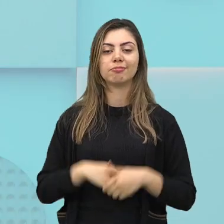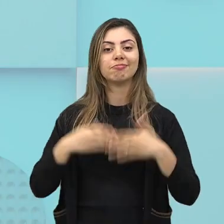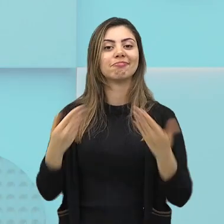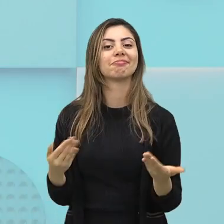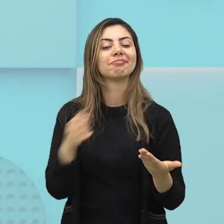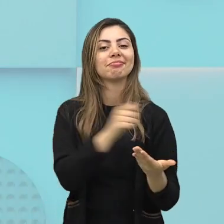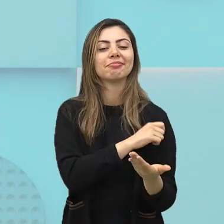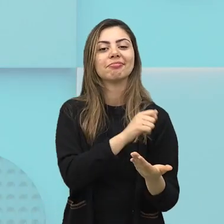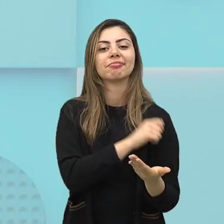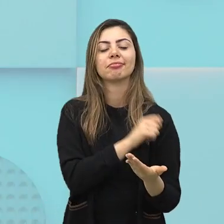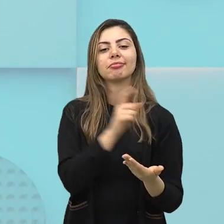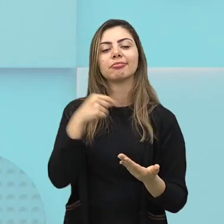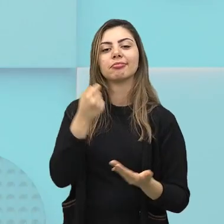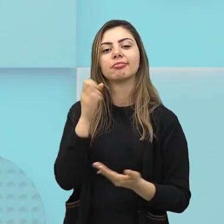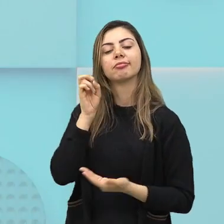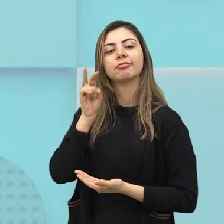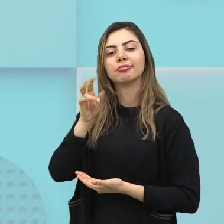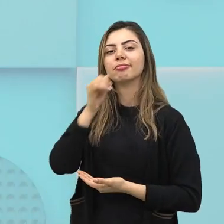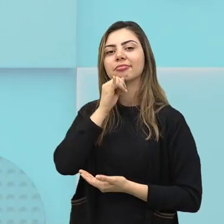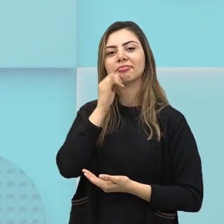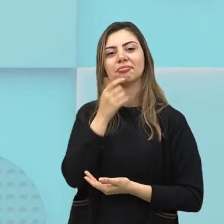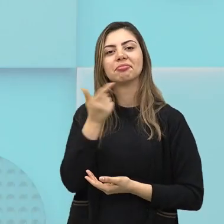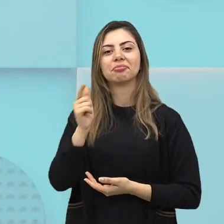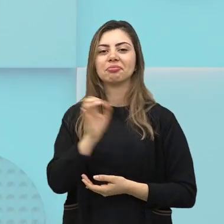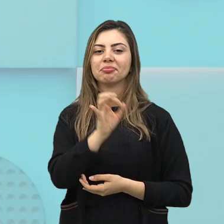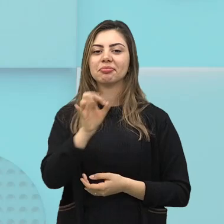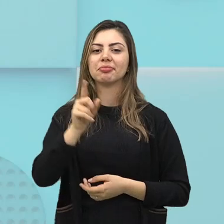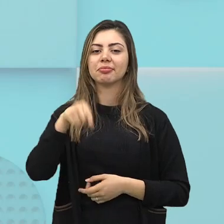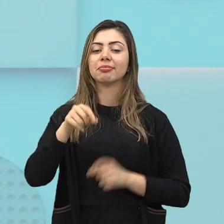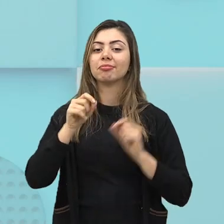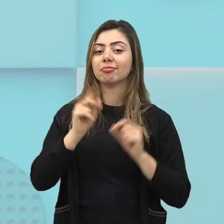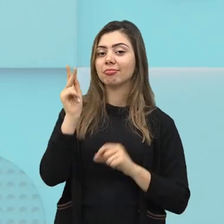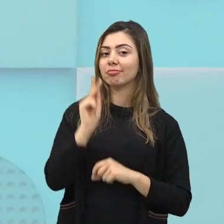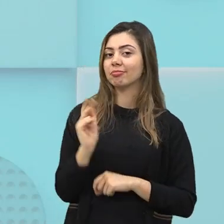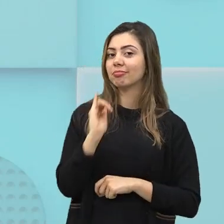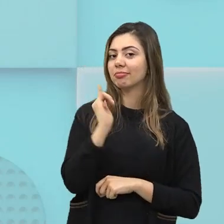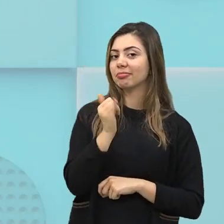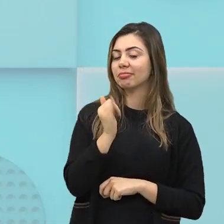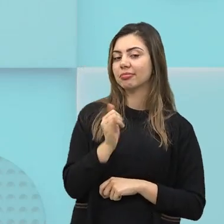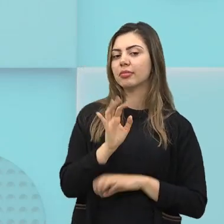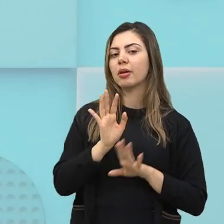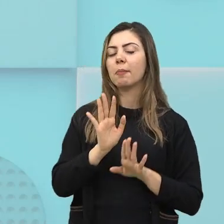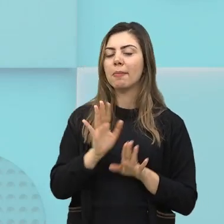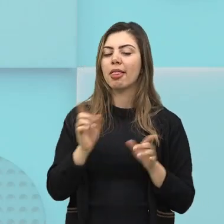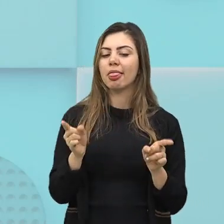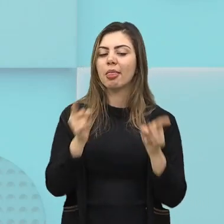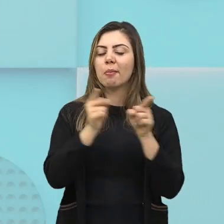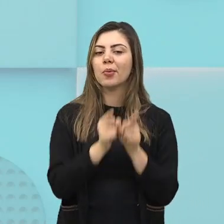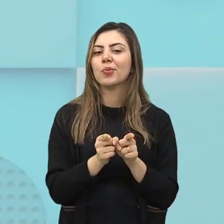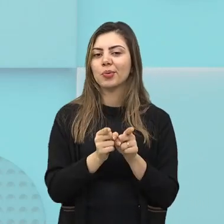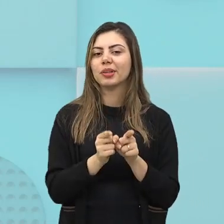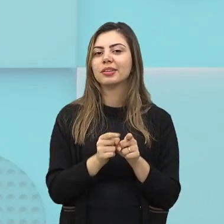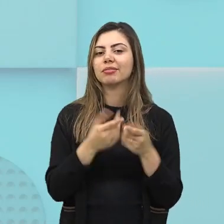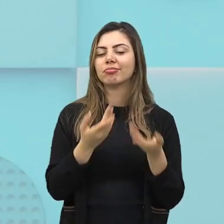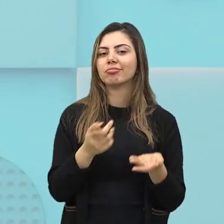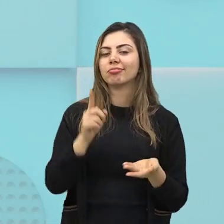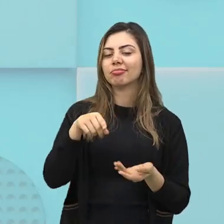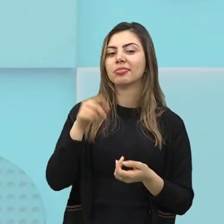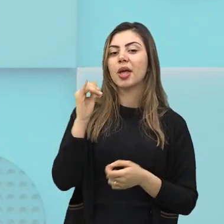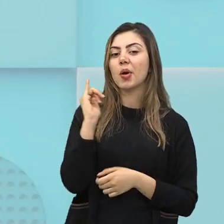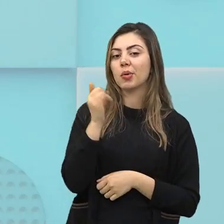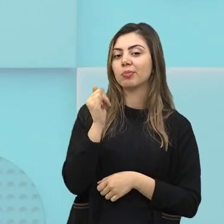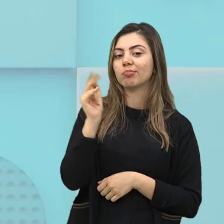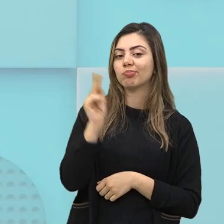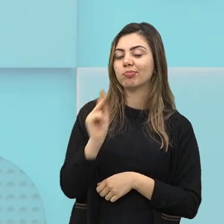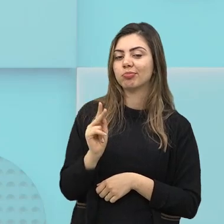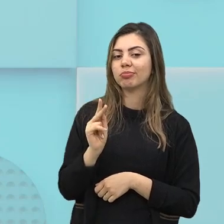Então, turmas, vimos outro exemplo aí de uma narrativa mais curta, né? Esse conto que a